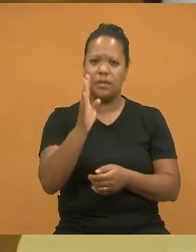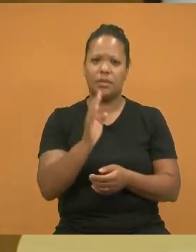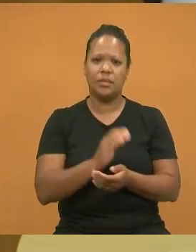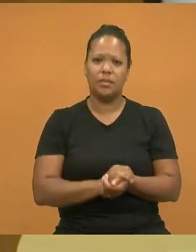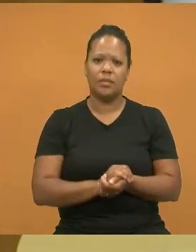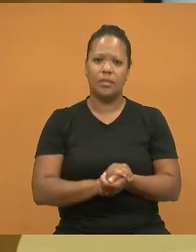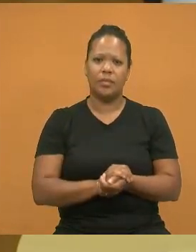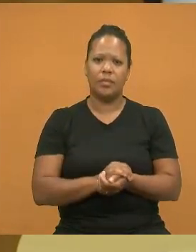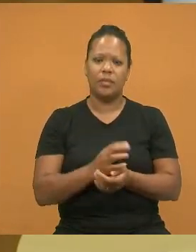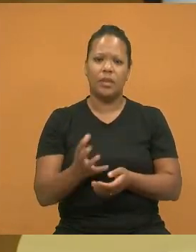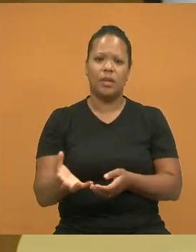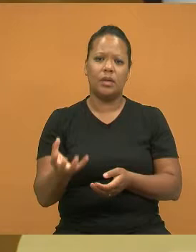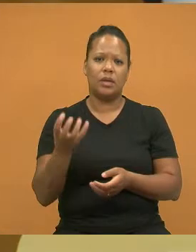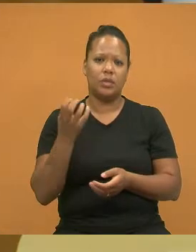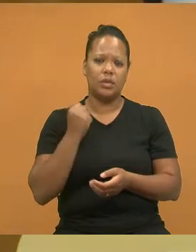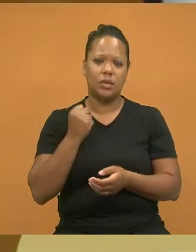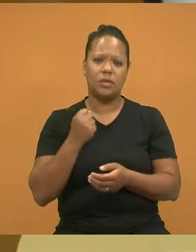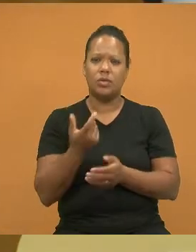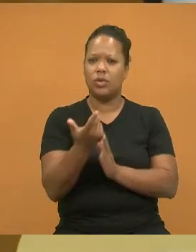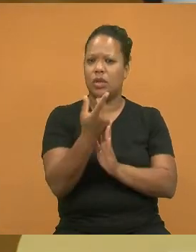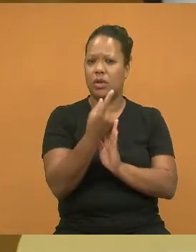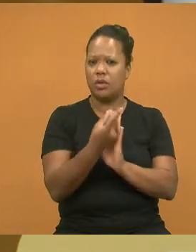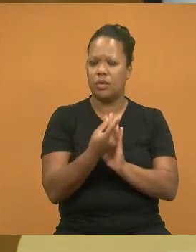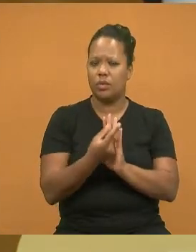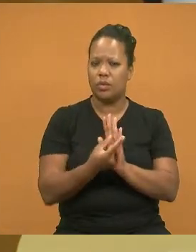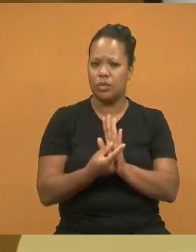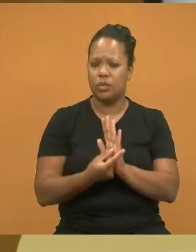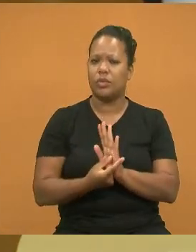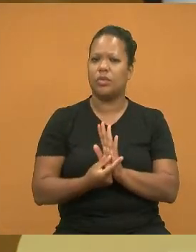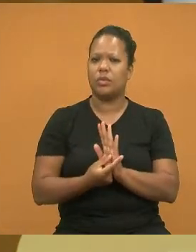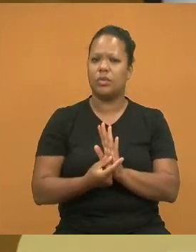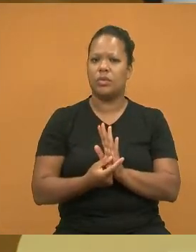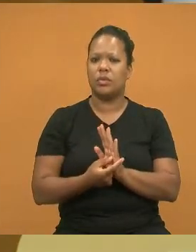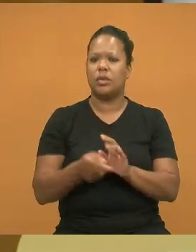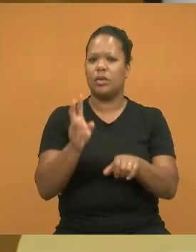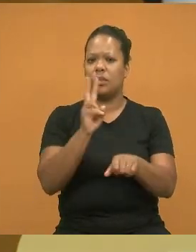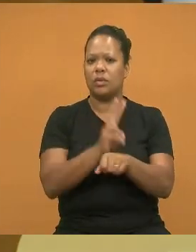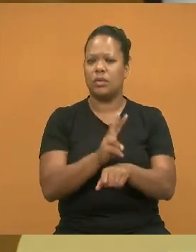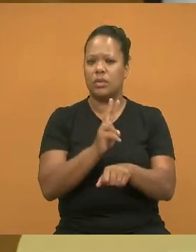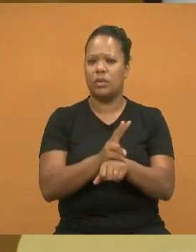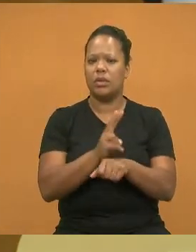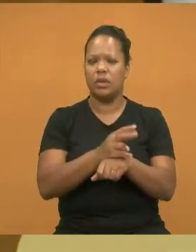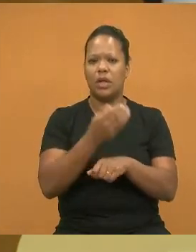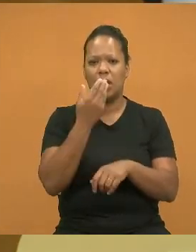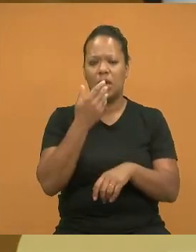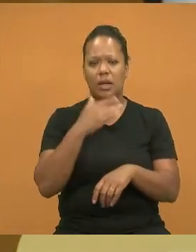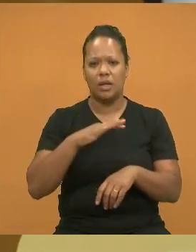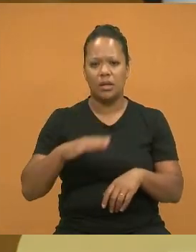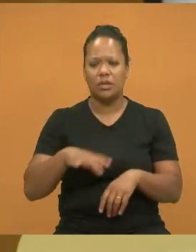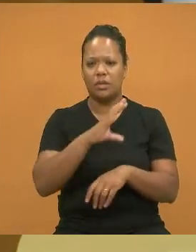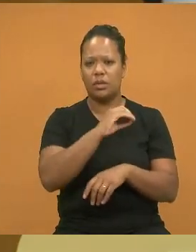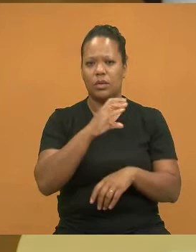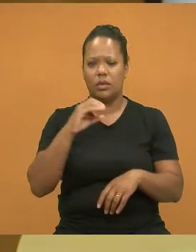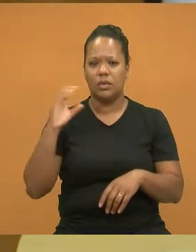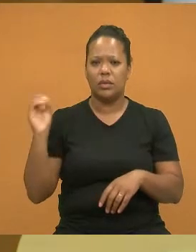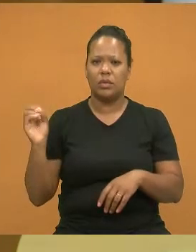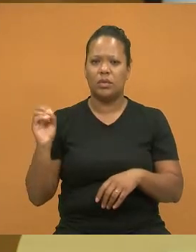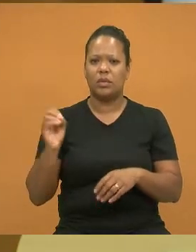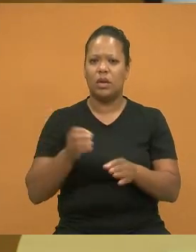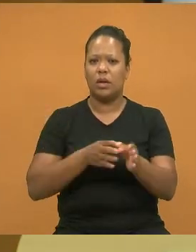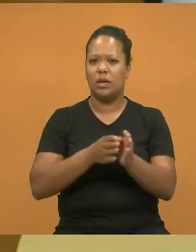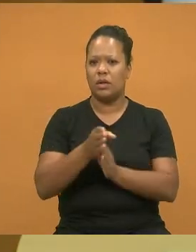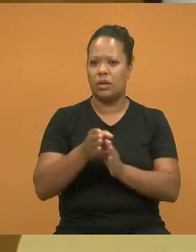prioridade na adoção de recursos públicos para as áreas relacionadas com a proteção e o atendimento da criança e adolescente. O Conselho ele